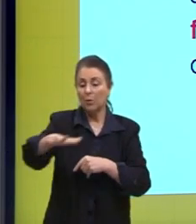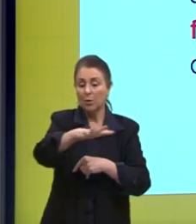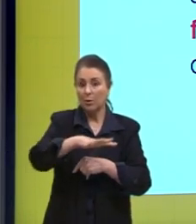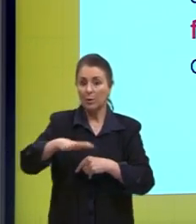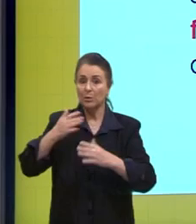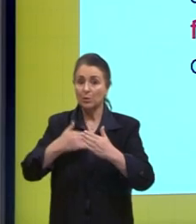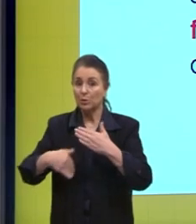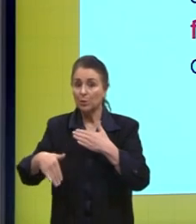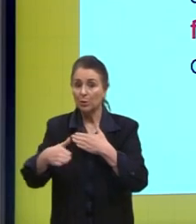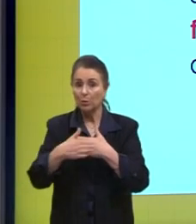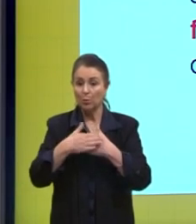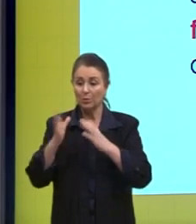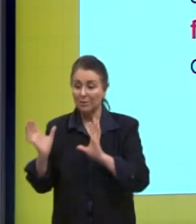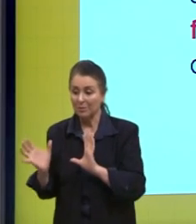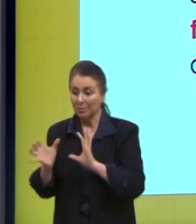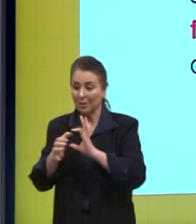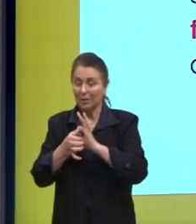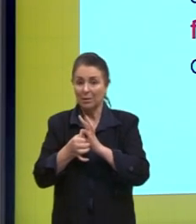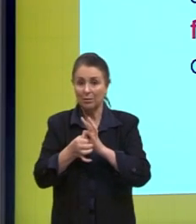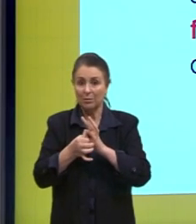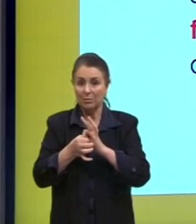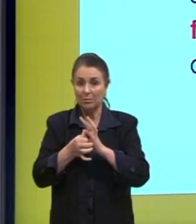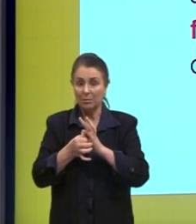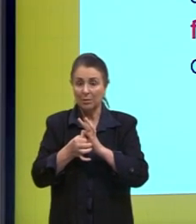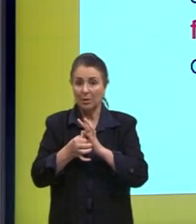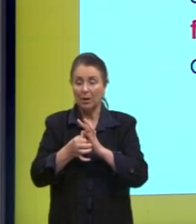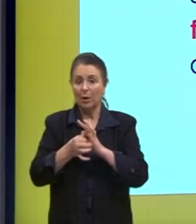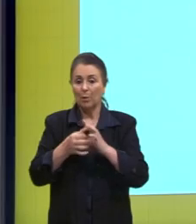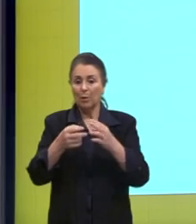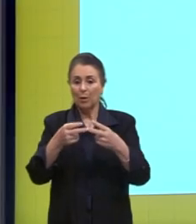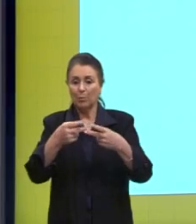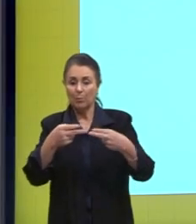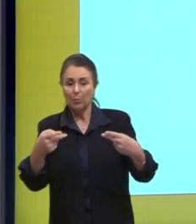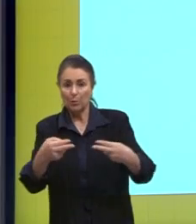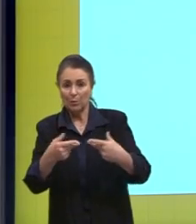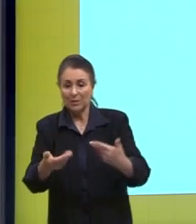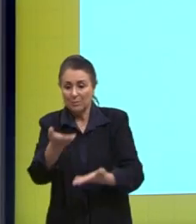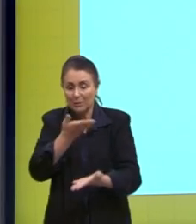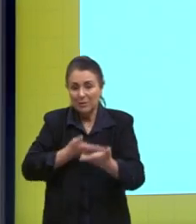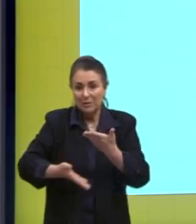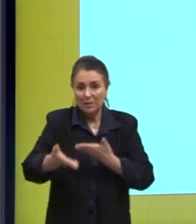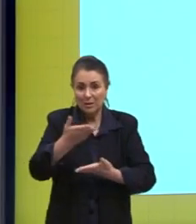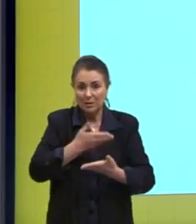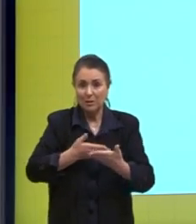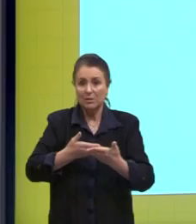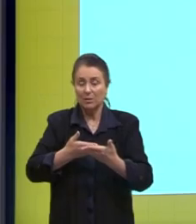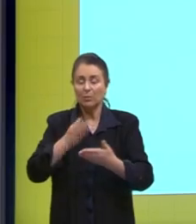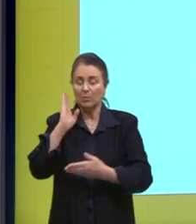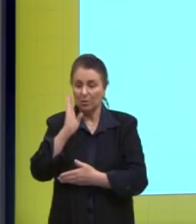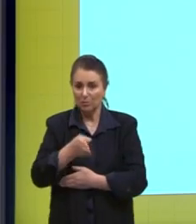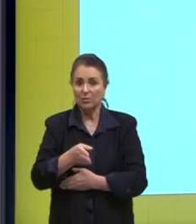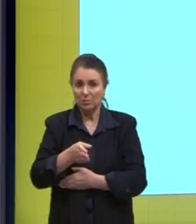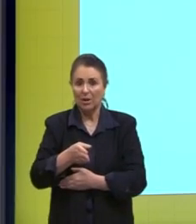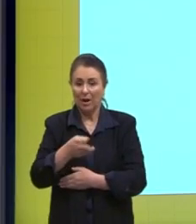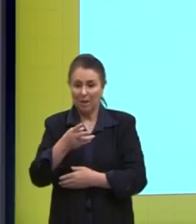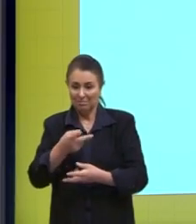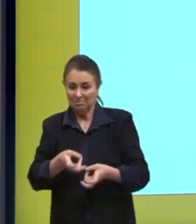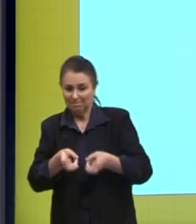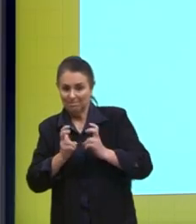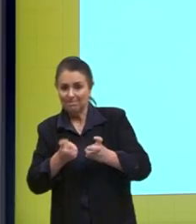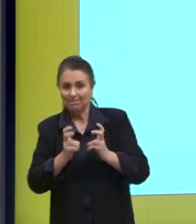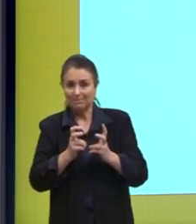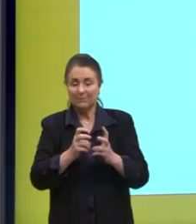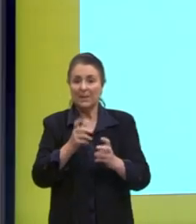eles são interligados né Por aquelas aquelas interações que nós já vimos aqui a água